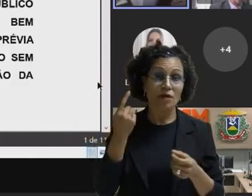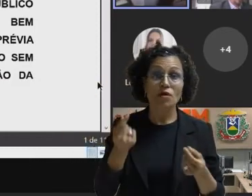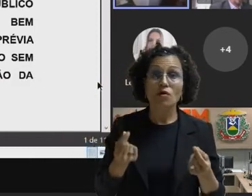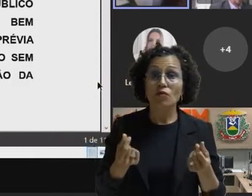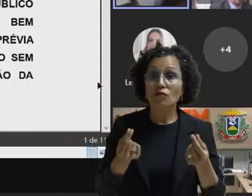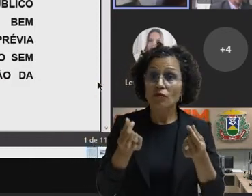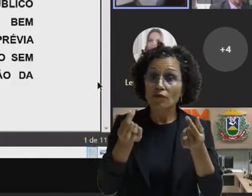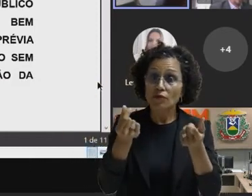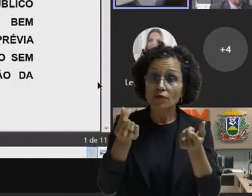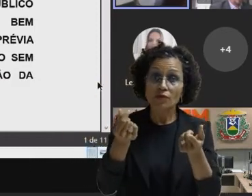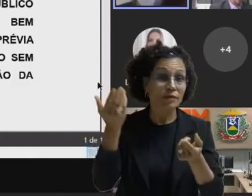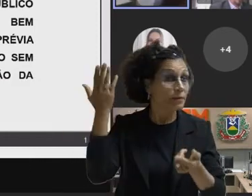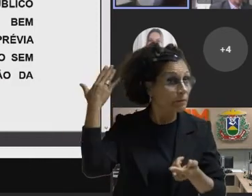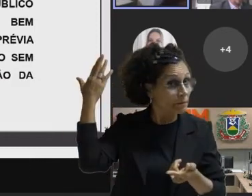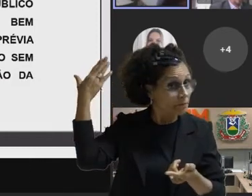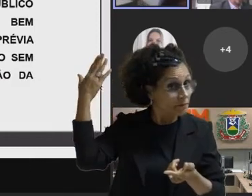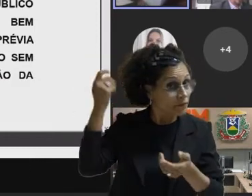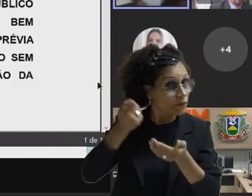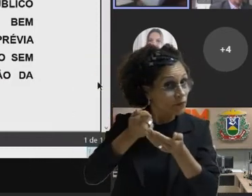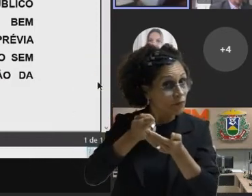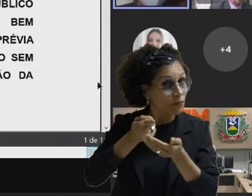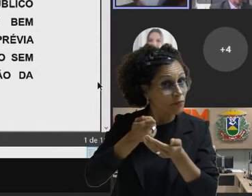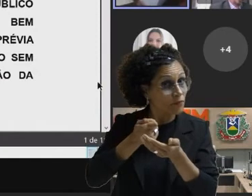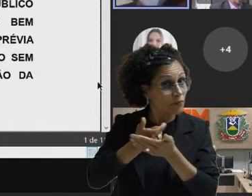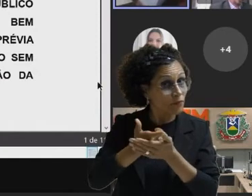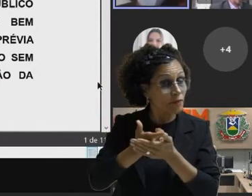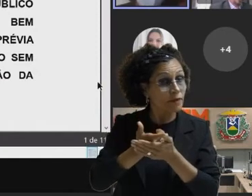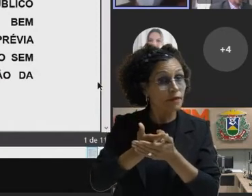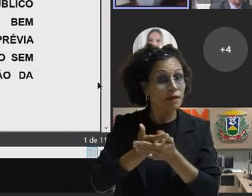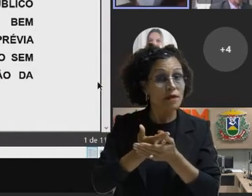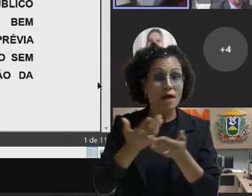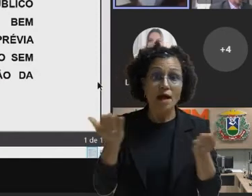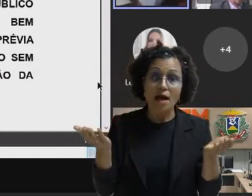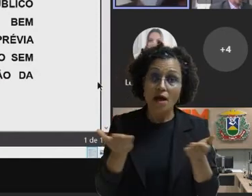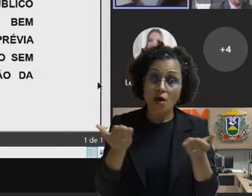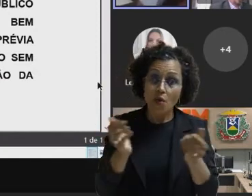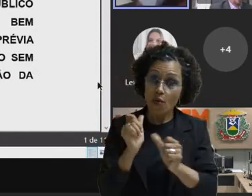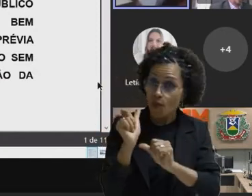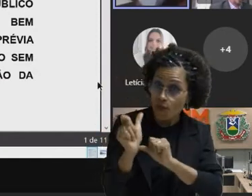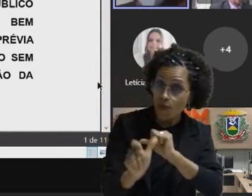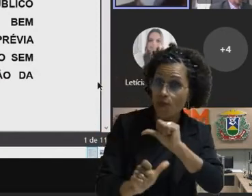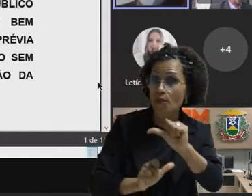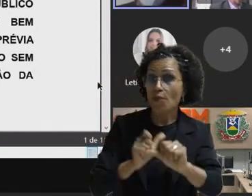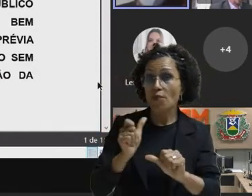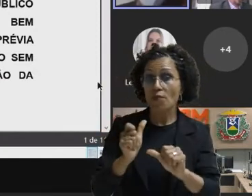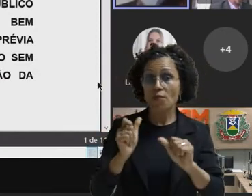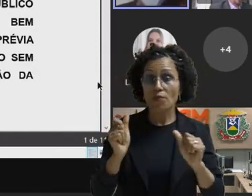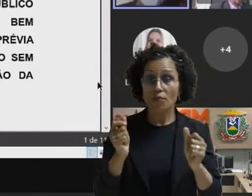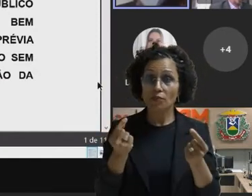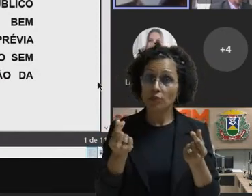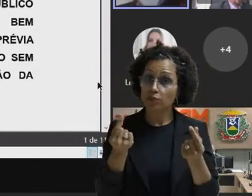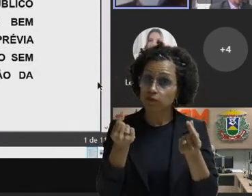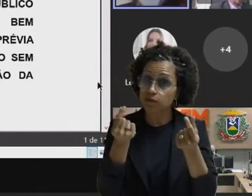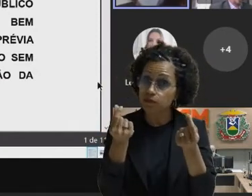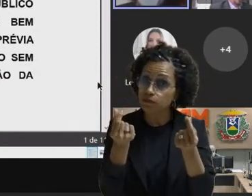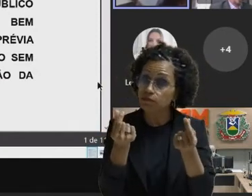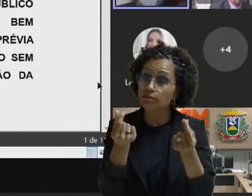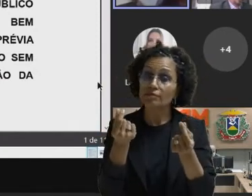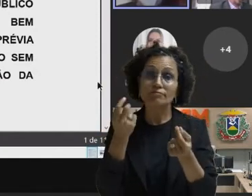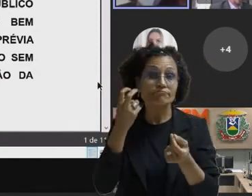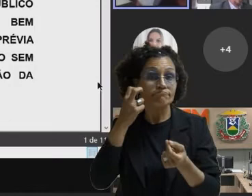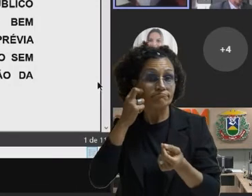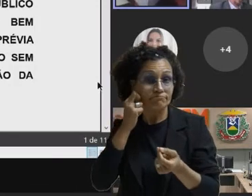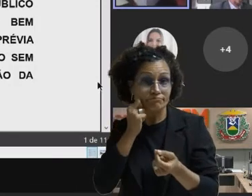foi adquirido na época, atualize esse valor e busque esse ressarcimento por parte da